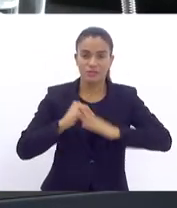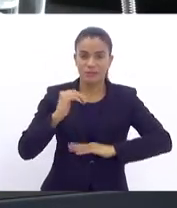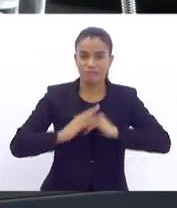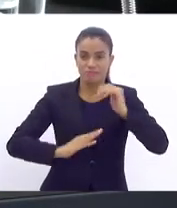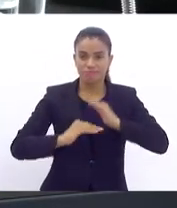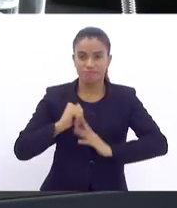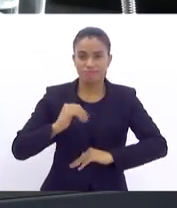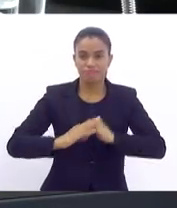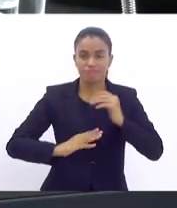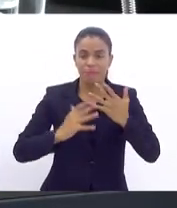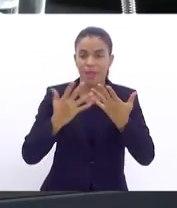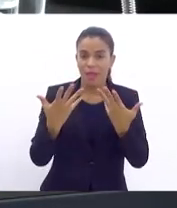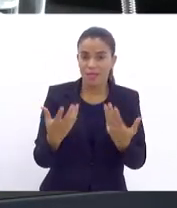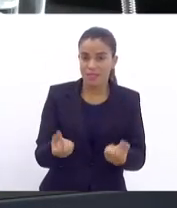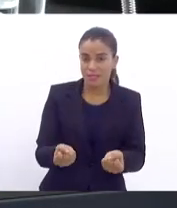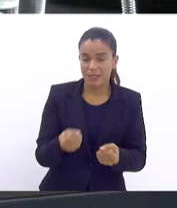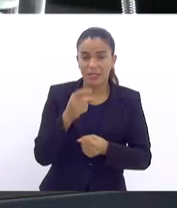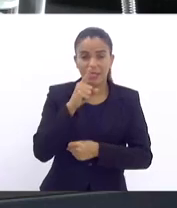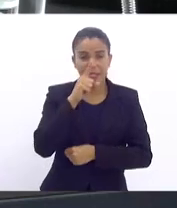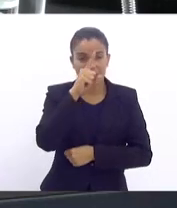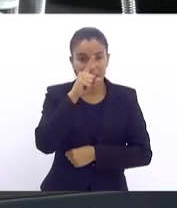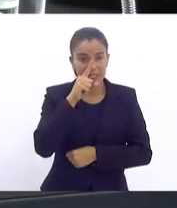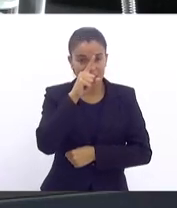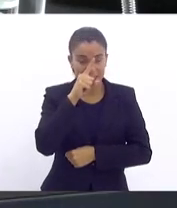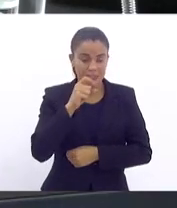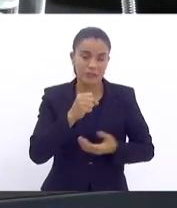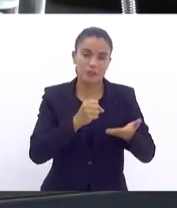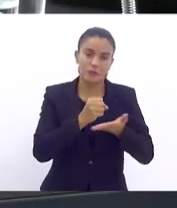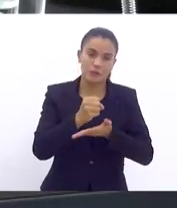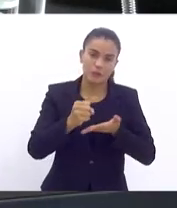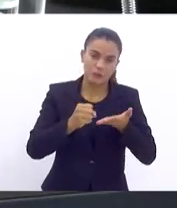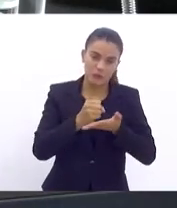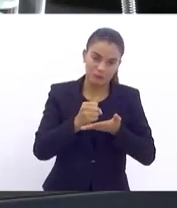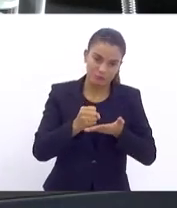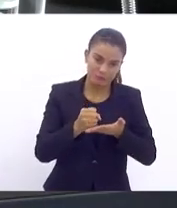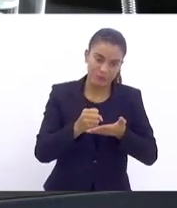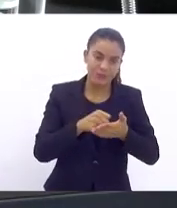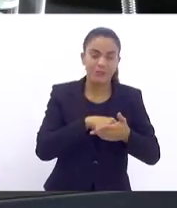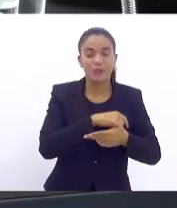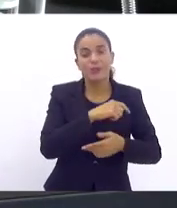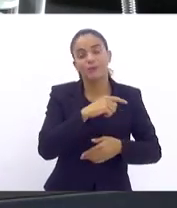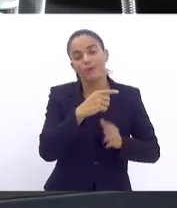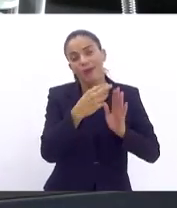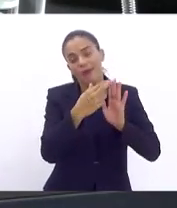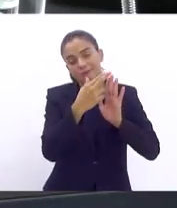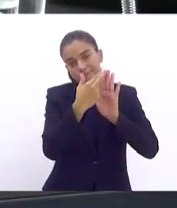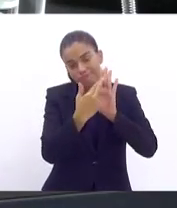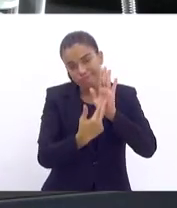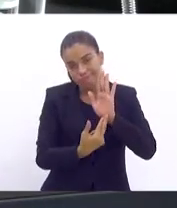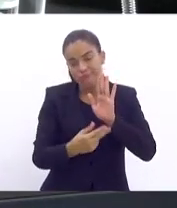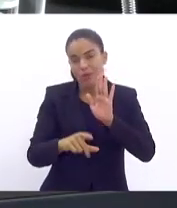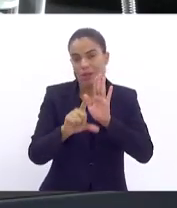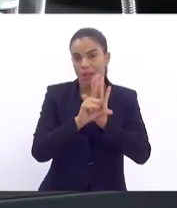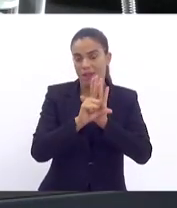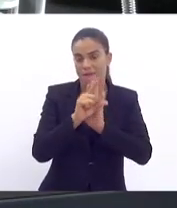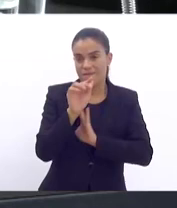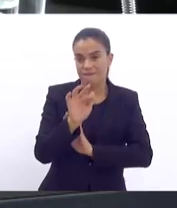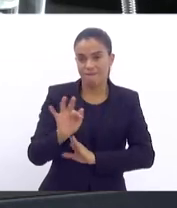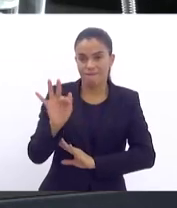consideradas sobre risco fundamentado segundo as normas da lei federal para